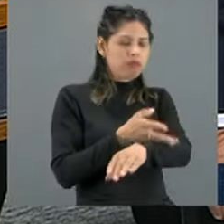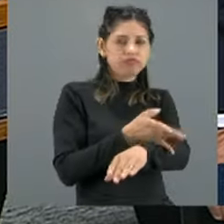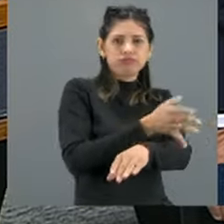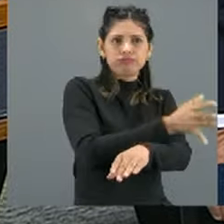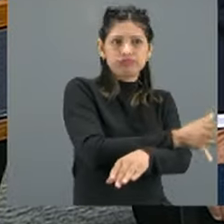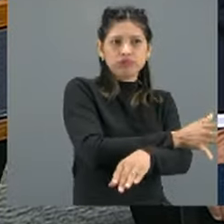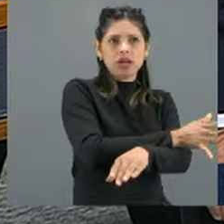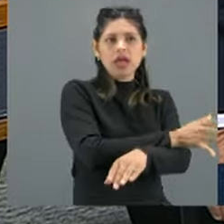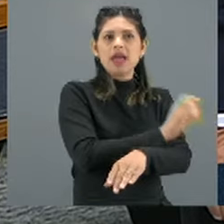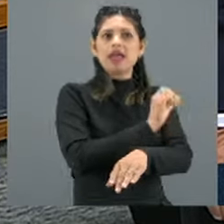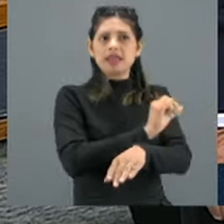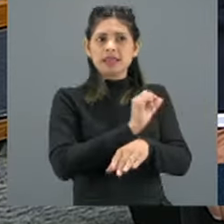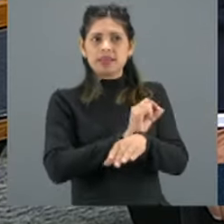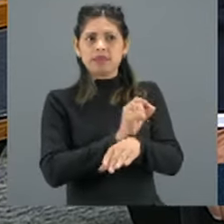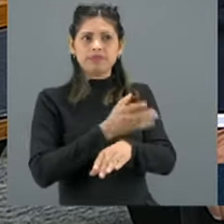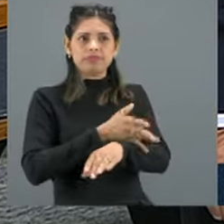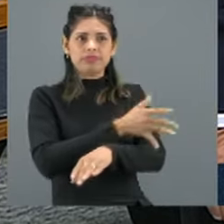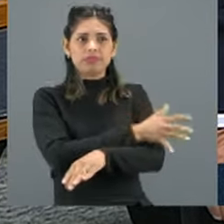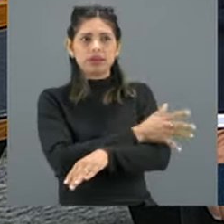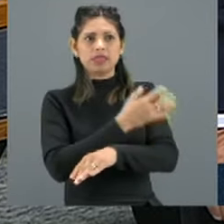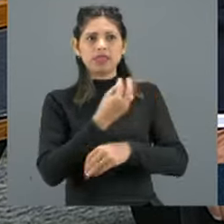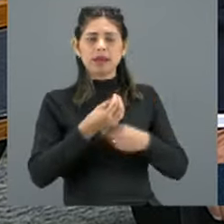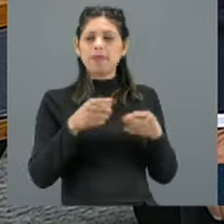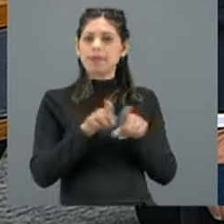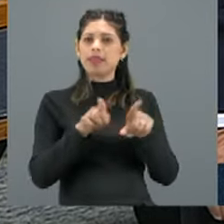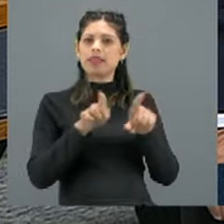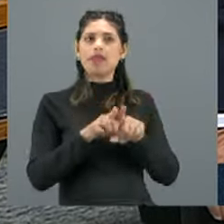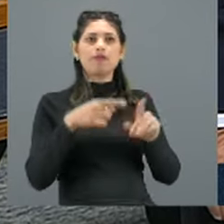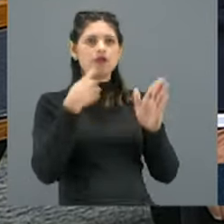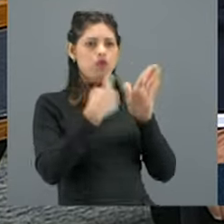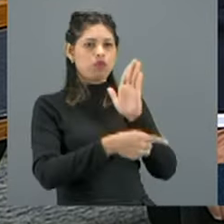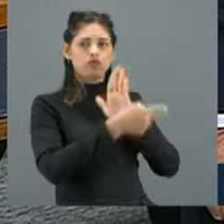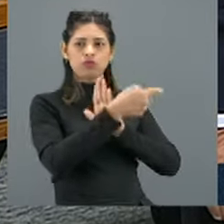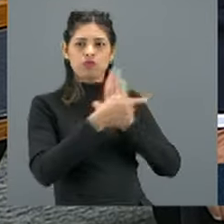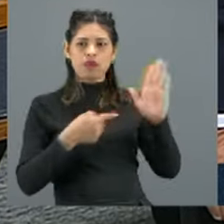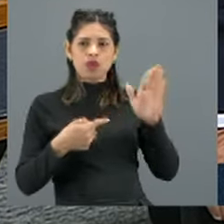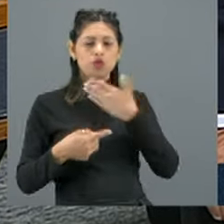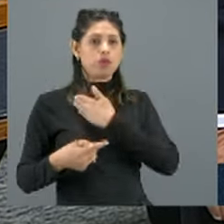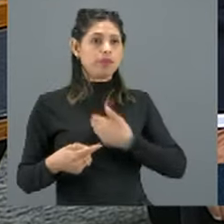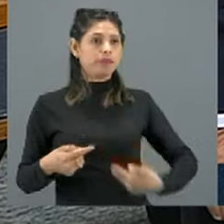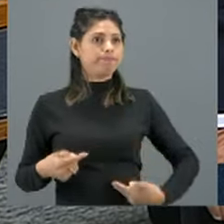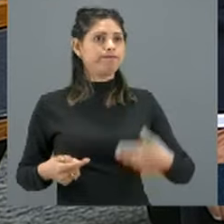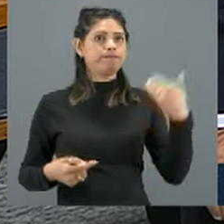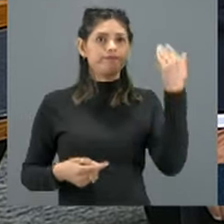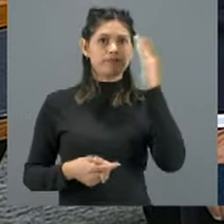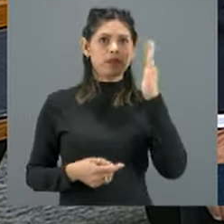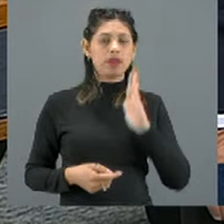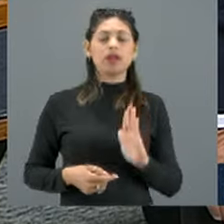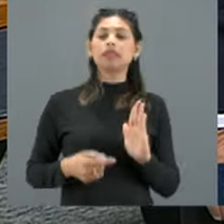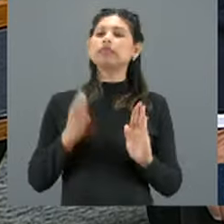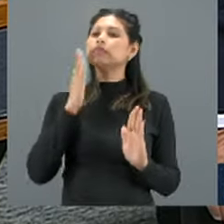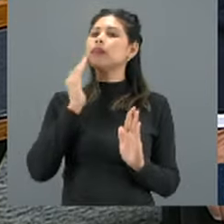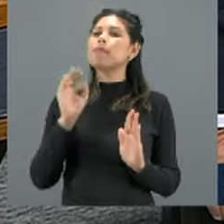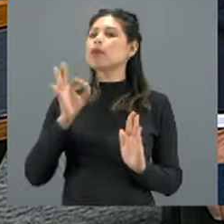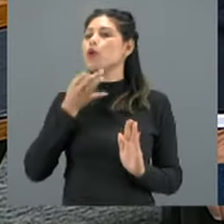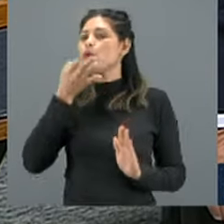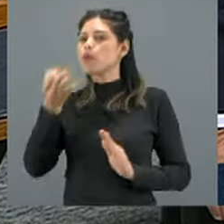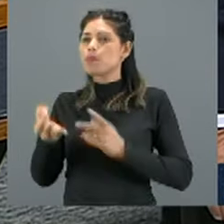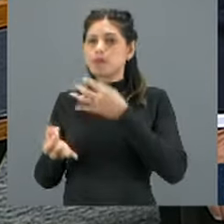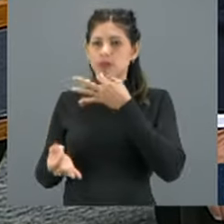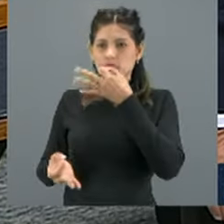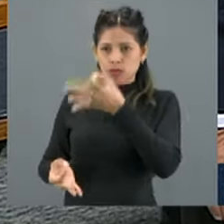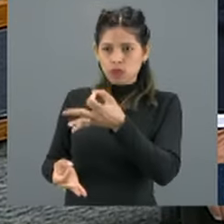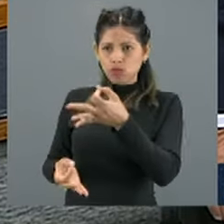vetos pelo Presidente da República. Eu gostaria de saber a visão da etnia Chavante